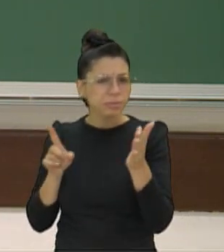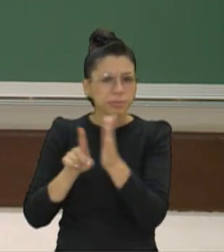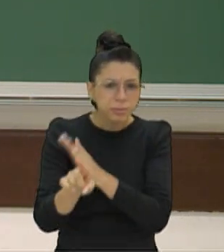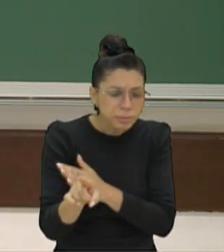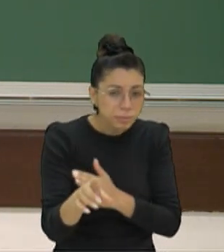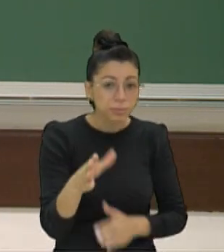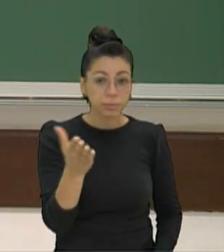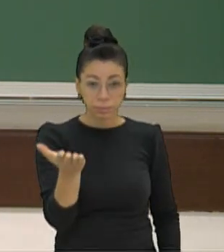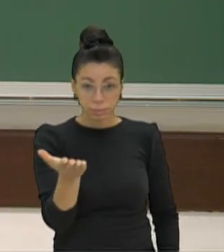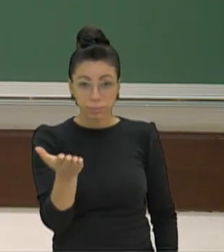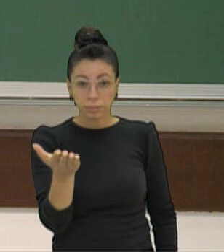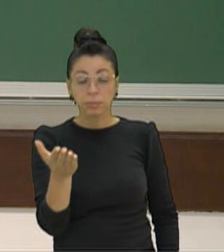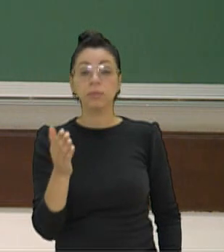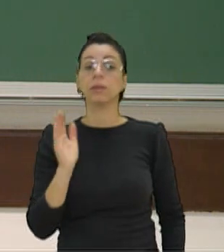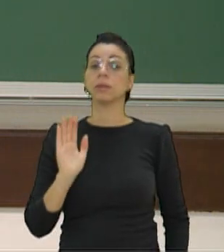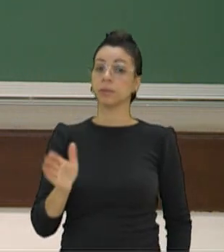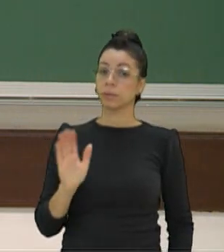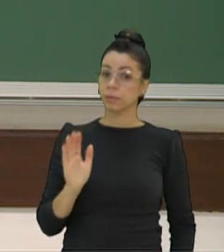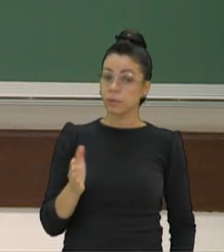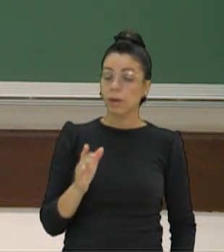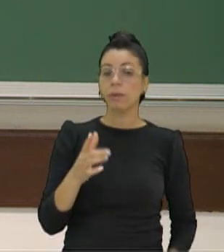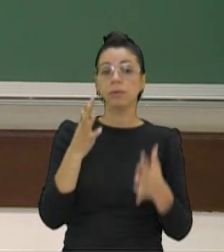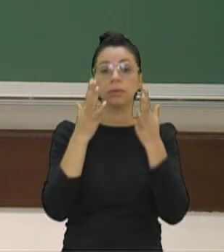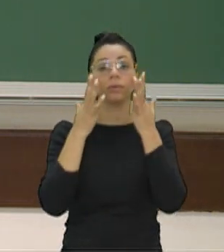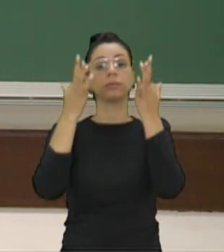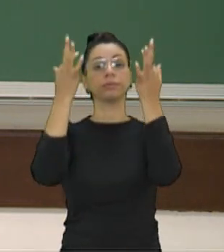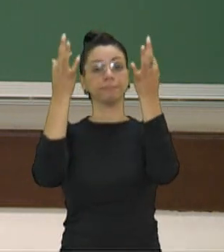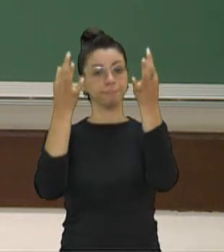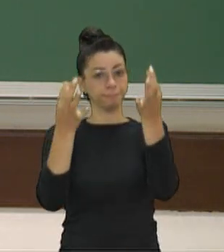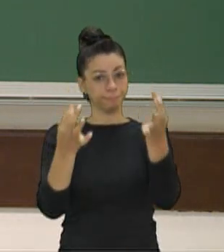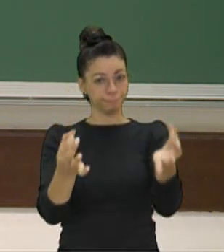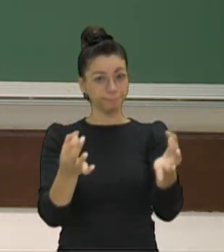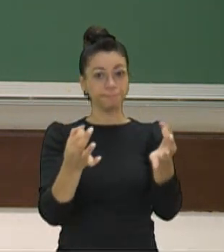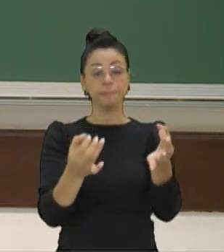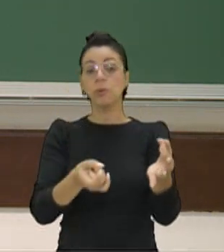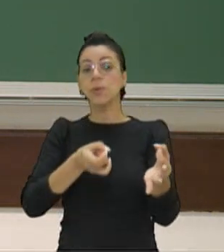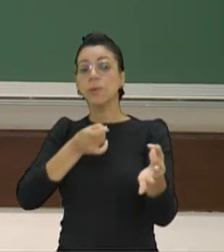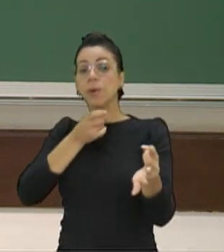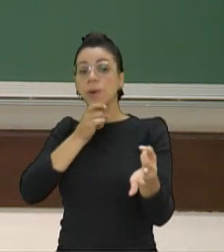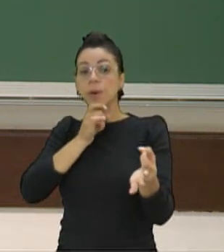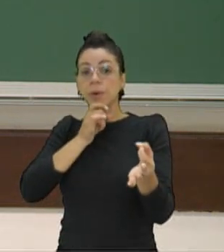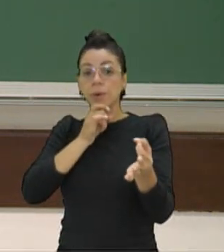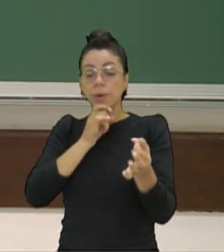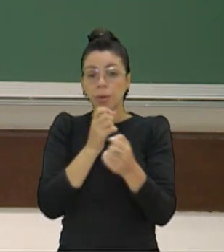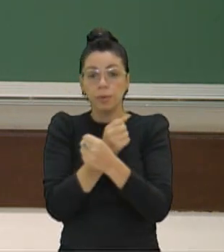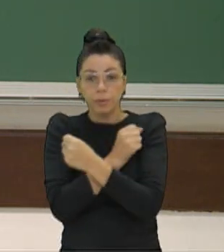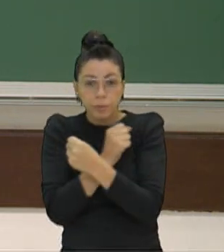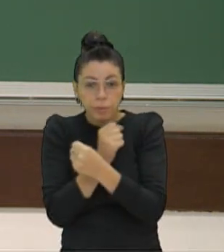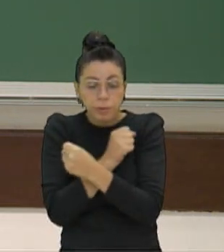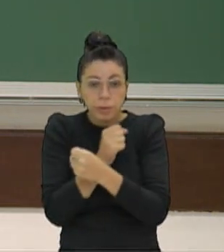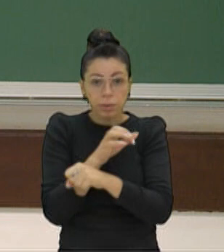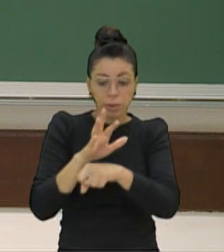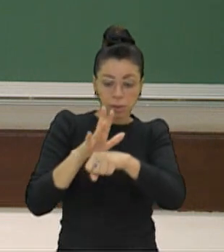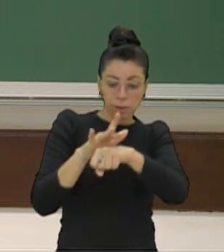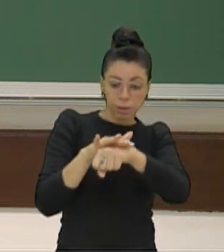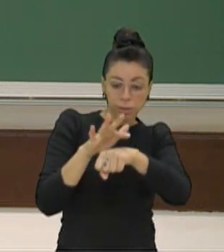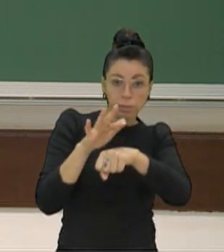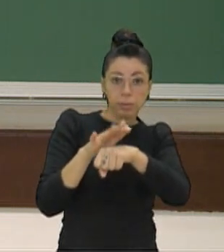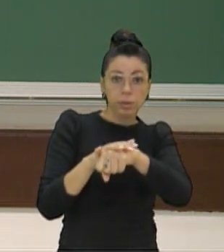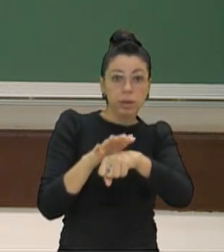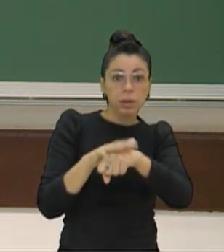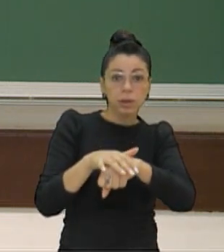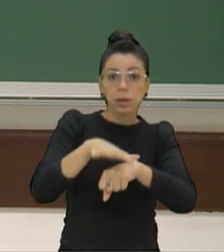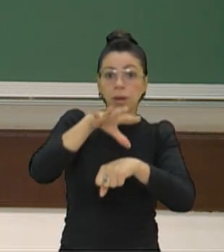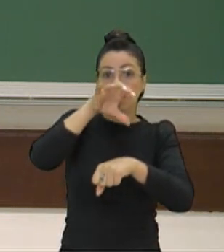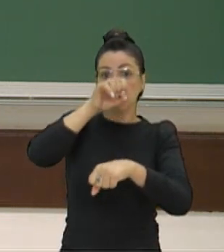Você já reparou, já prestou atenção que no inverno as doenças respiratórias elas são muito mais comuns